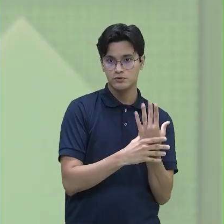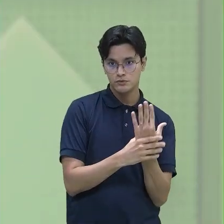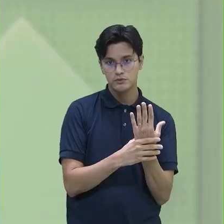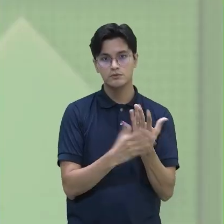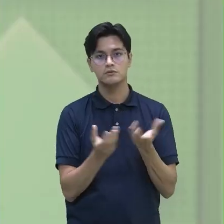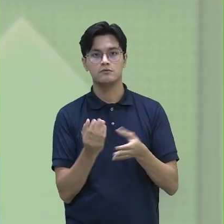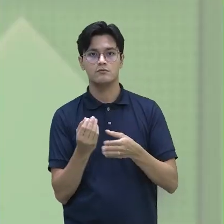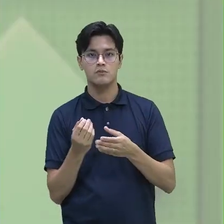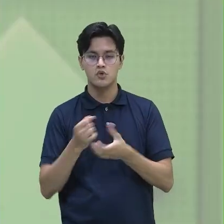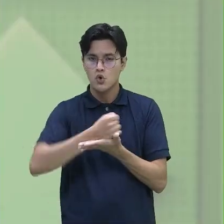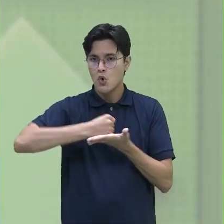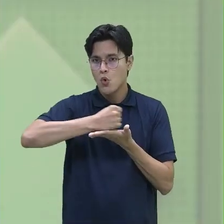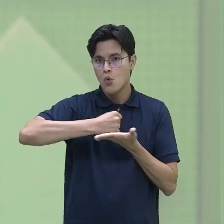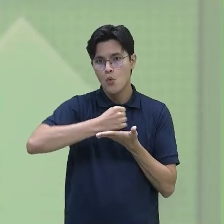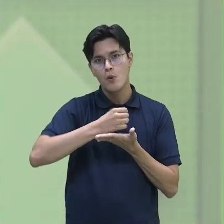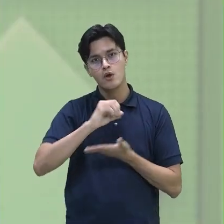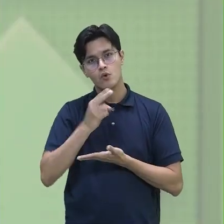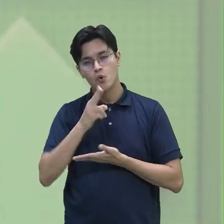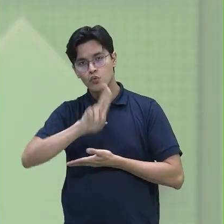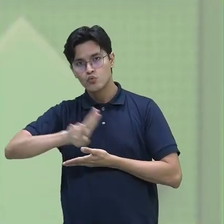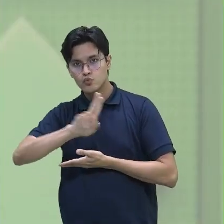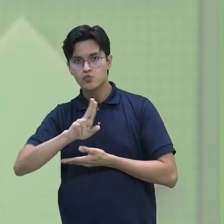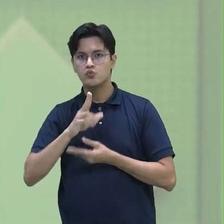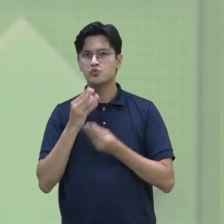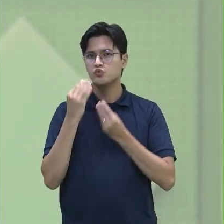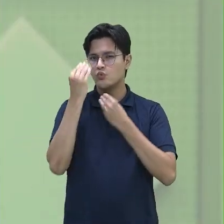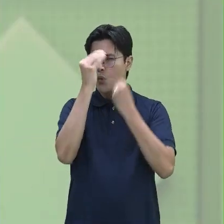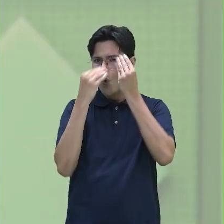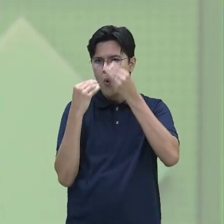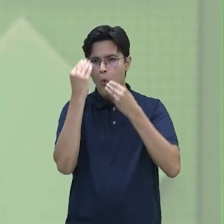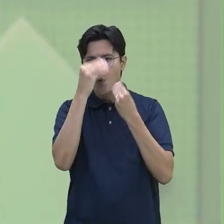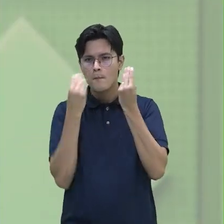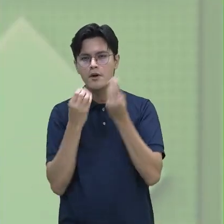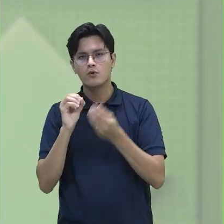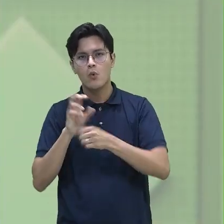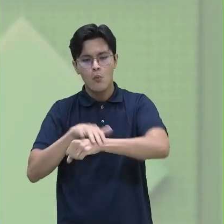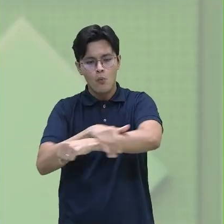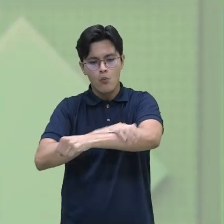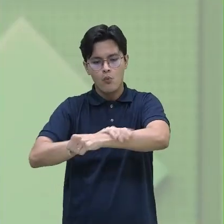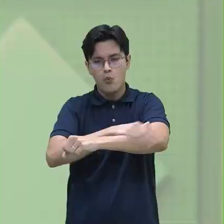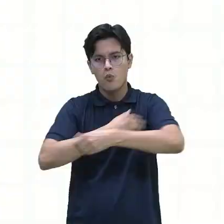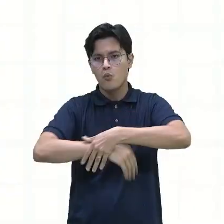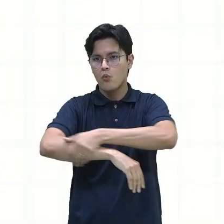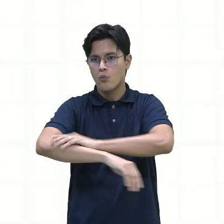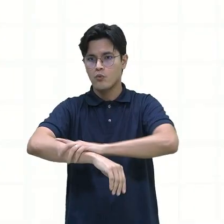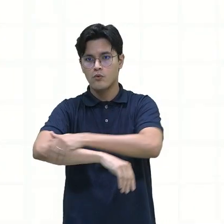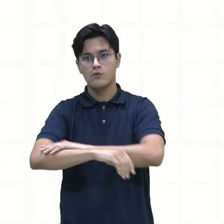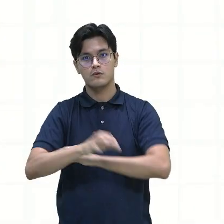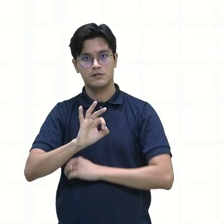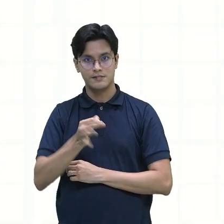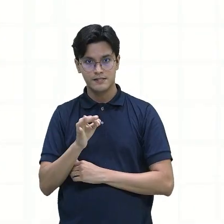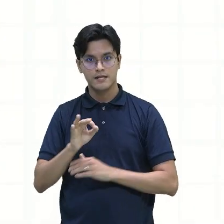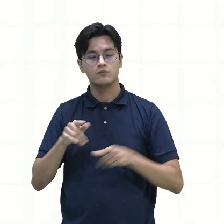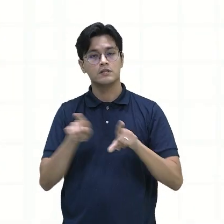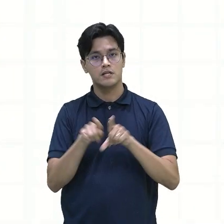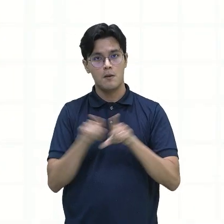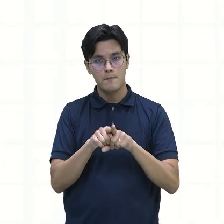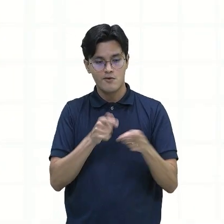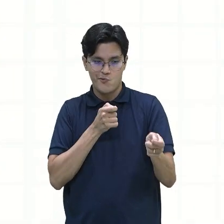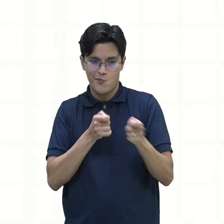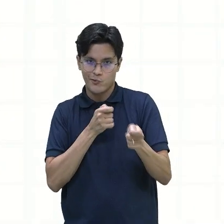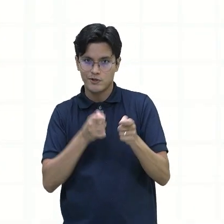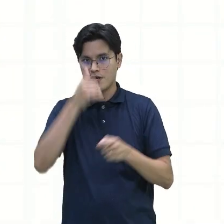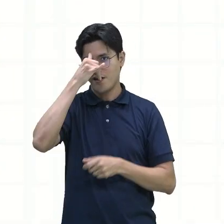de pragas, né, ou de outras doenças. E aí nós temos o Plano Amazônia Sustentável. Esse Plano